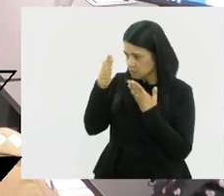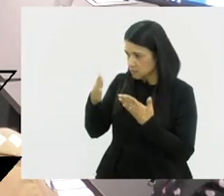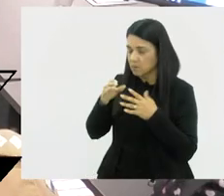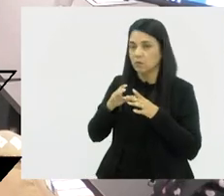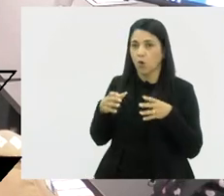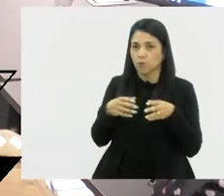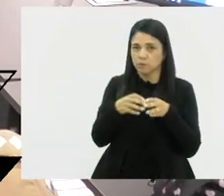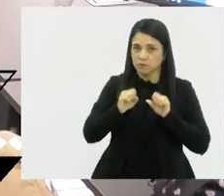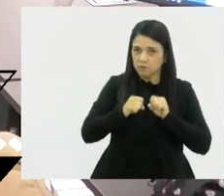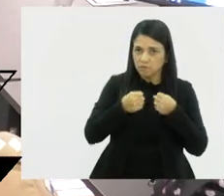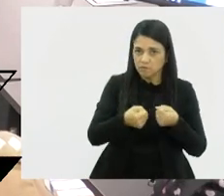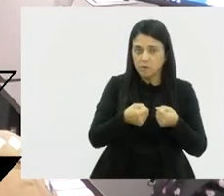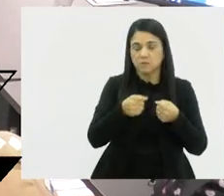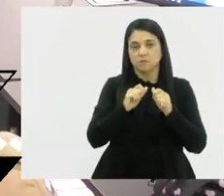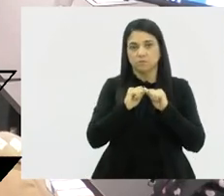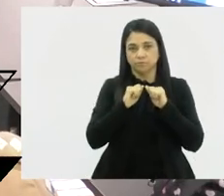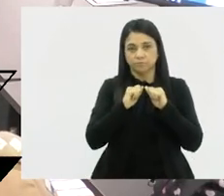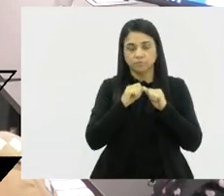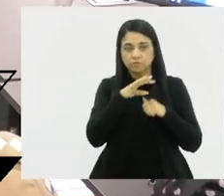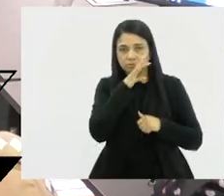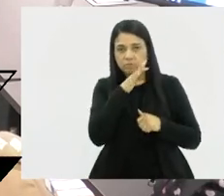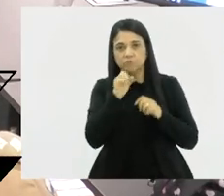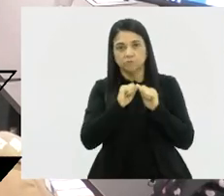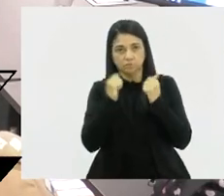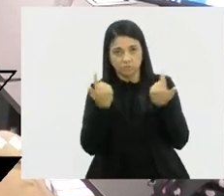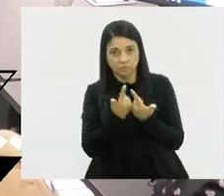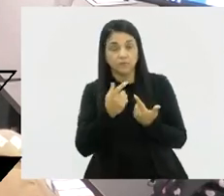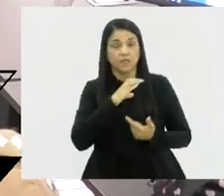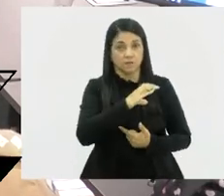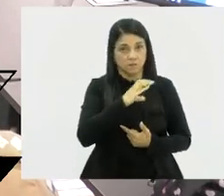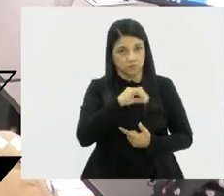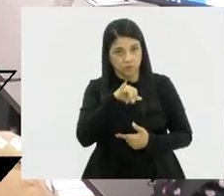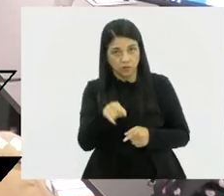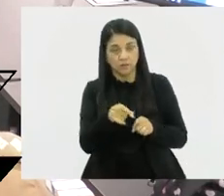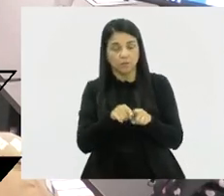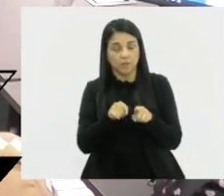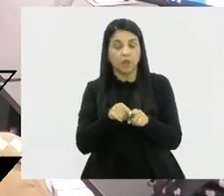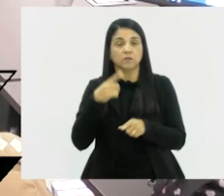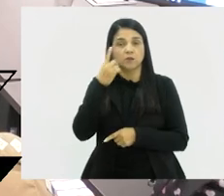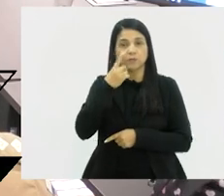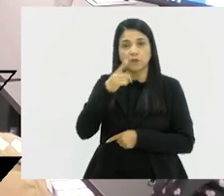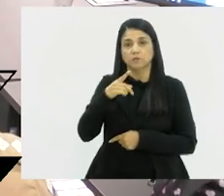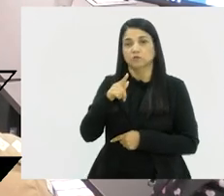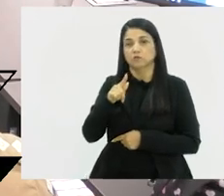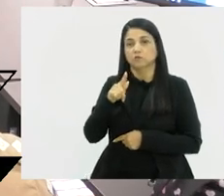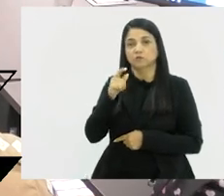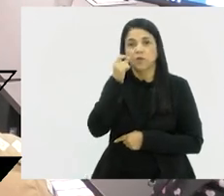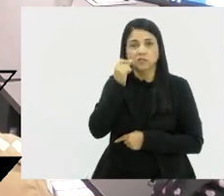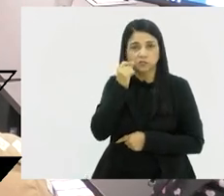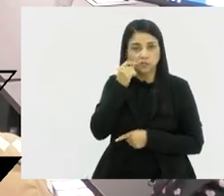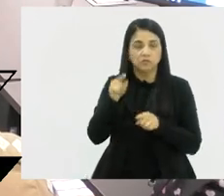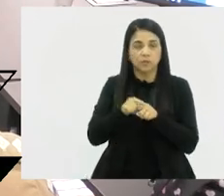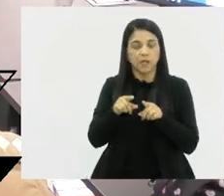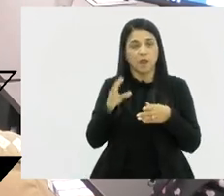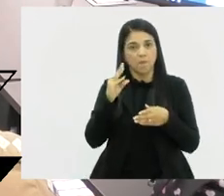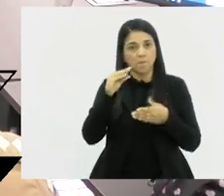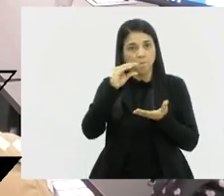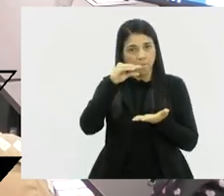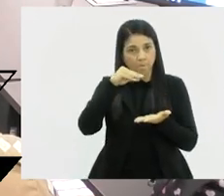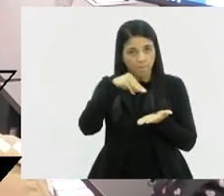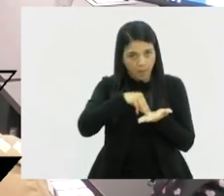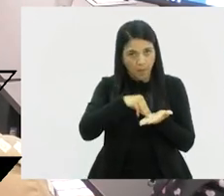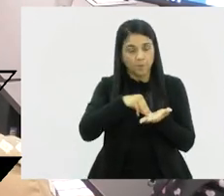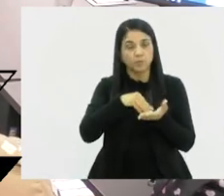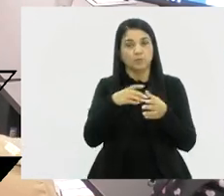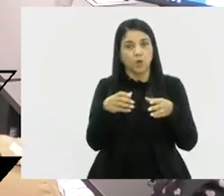Animais, da Assembleia, quanto da CCJ, e deputado Giovanni Ratinho, que é membro também da Comissão de Defesa dos Animais, é o seguinte. Acho que a